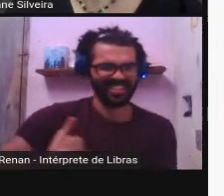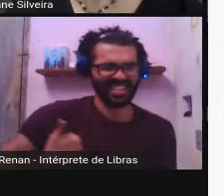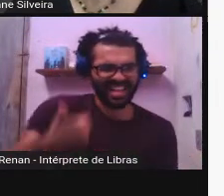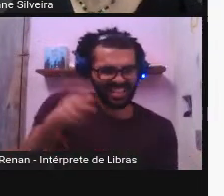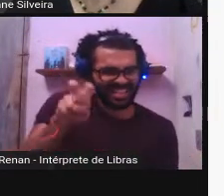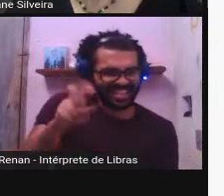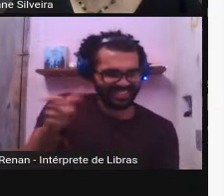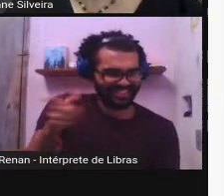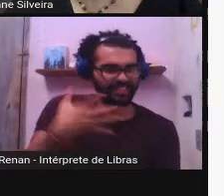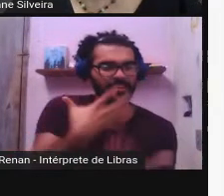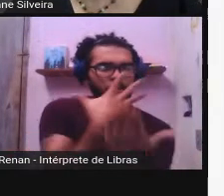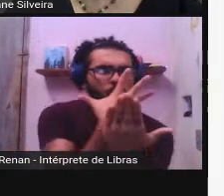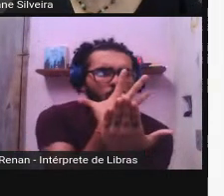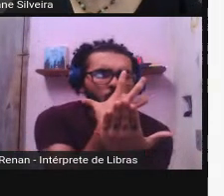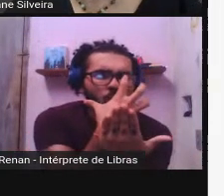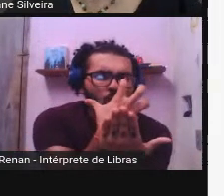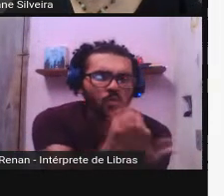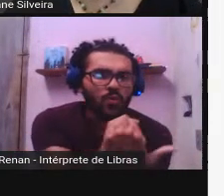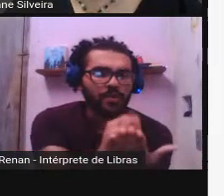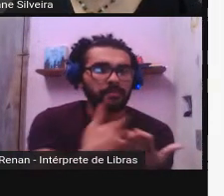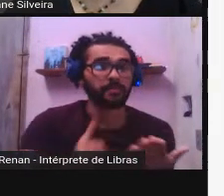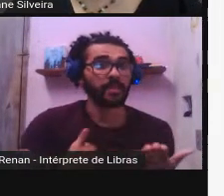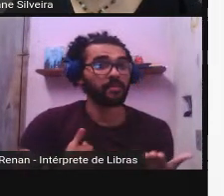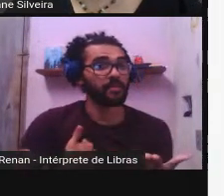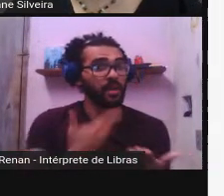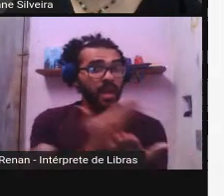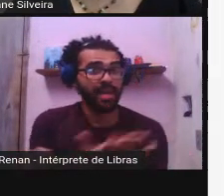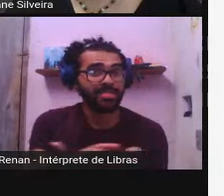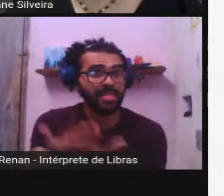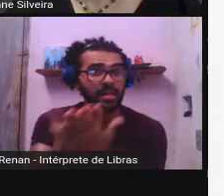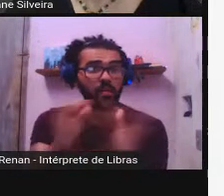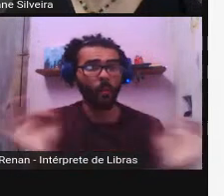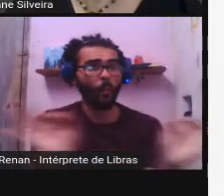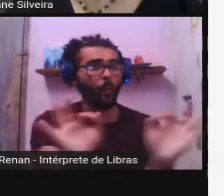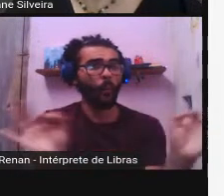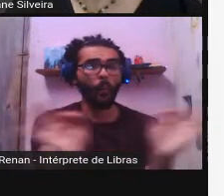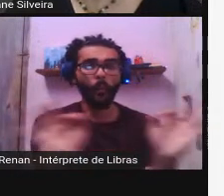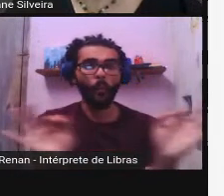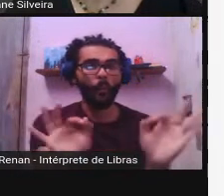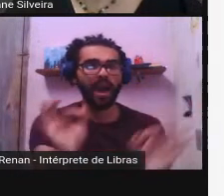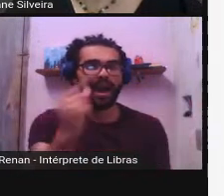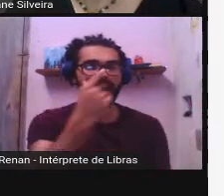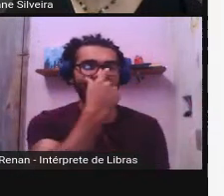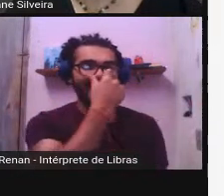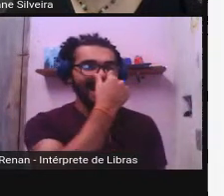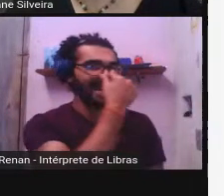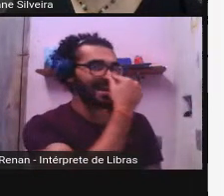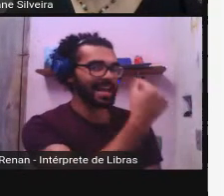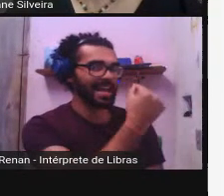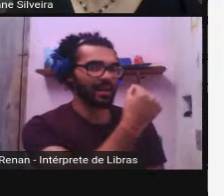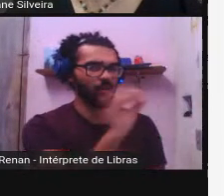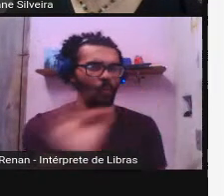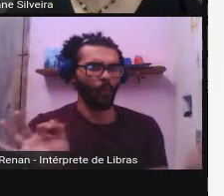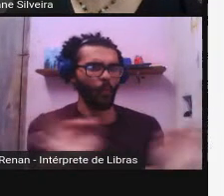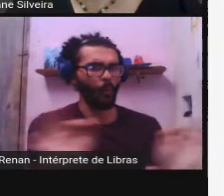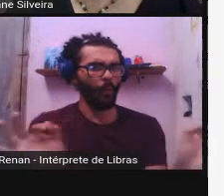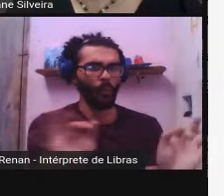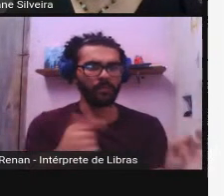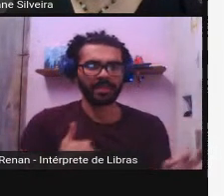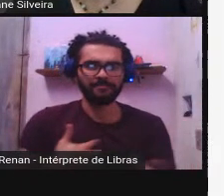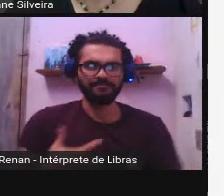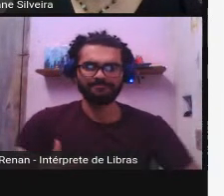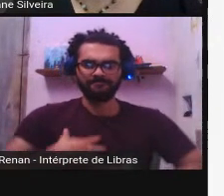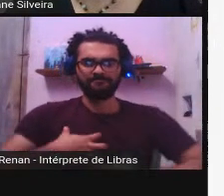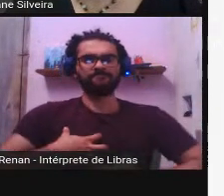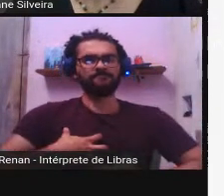porque eu ainda não tinha aprendido nenhum rudimento de grego na escola, mas senti-me maduro para esboçar um sistema